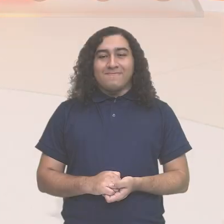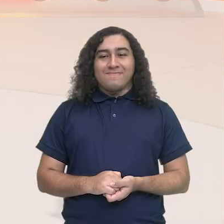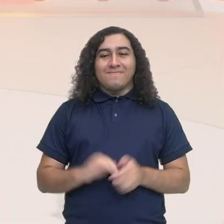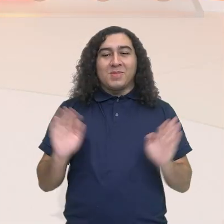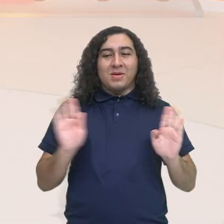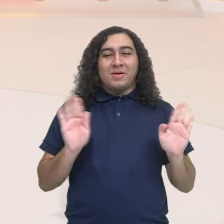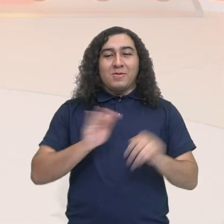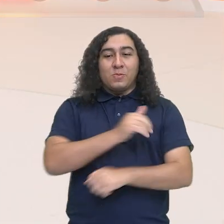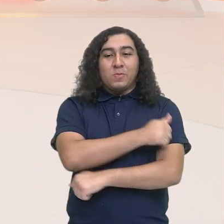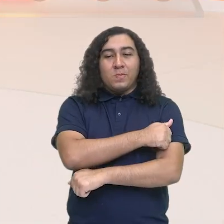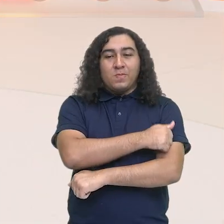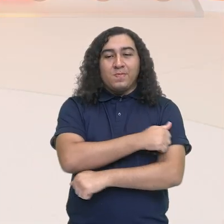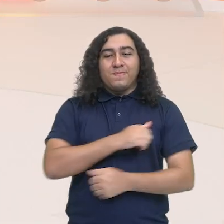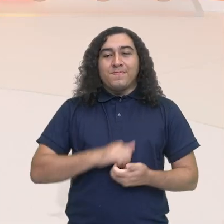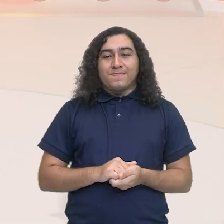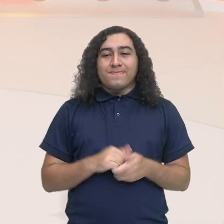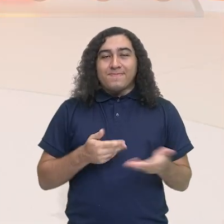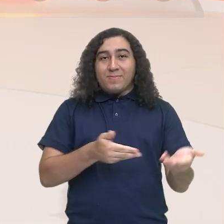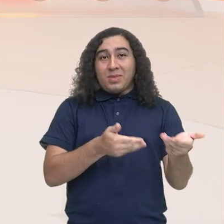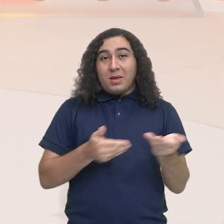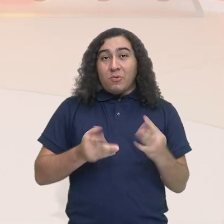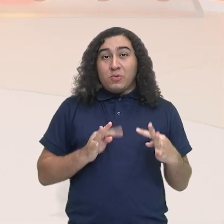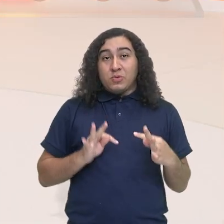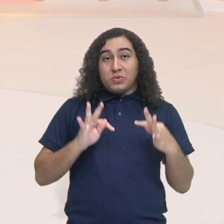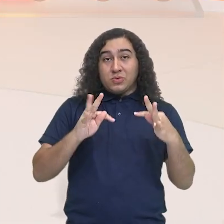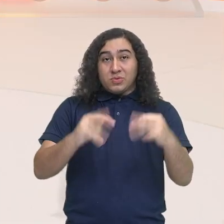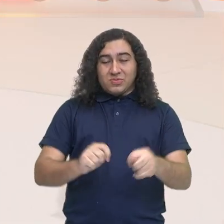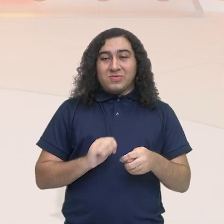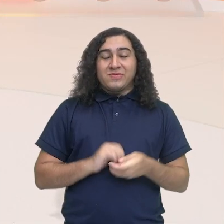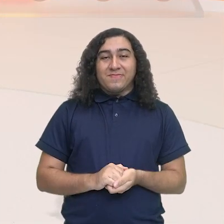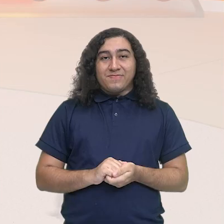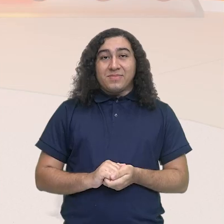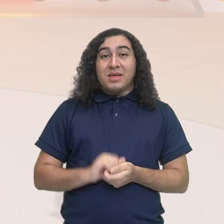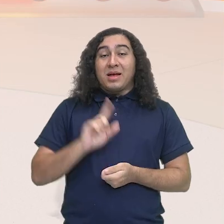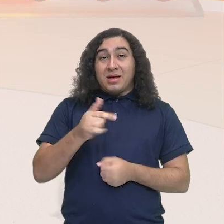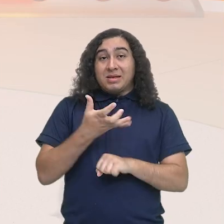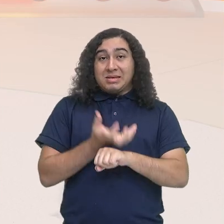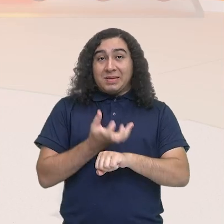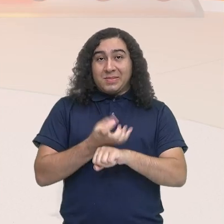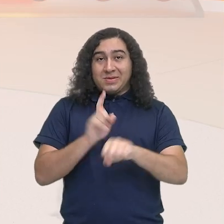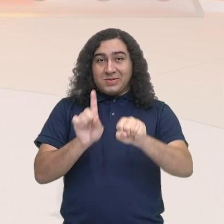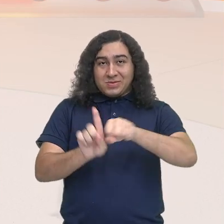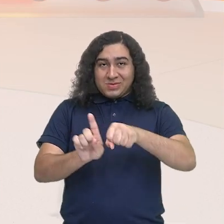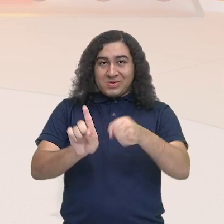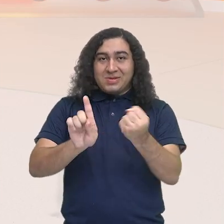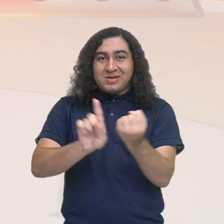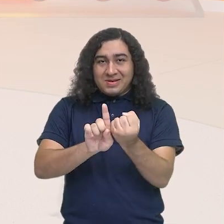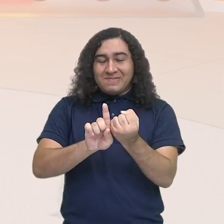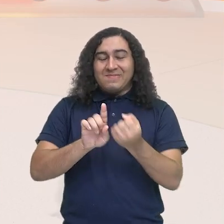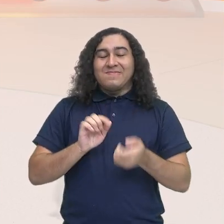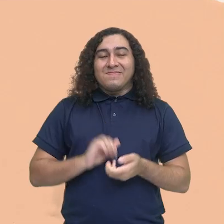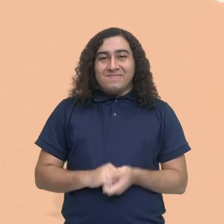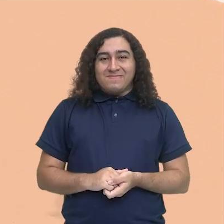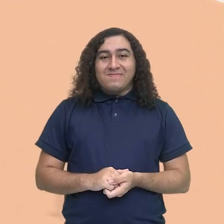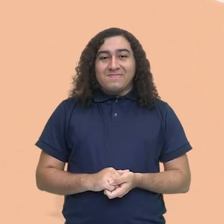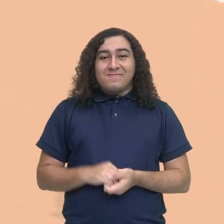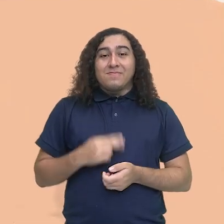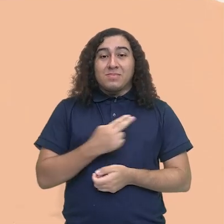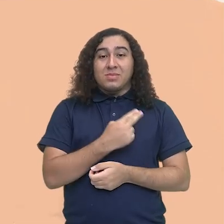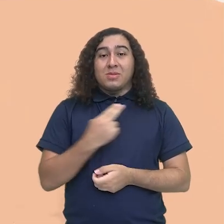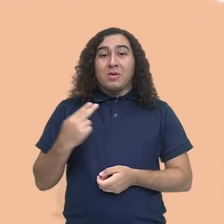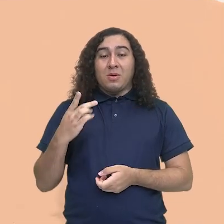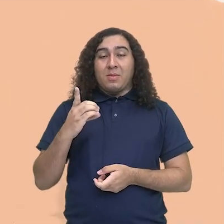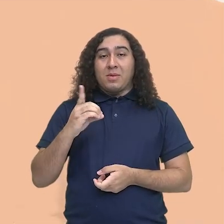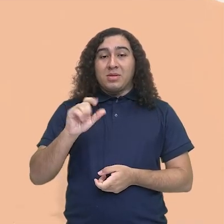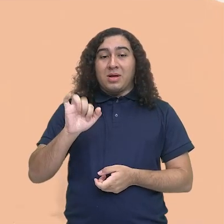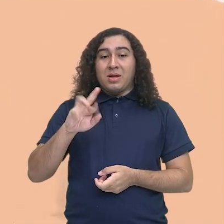Olá, estudantes! Sejam bem-vindos e bem-vindas ao componente curricular Sociologia. Eu sou o